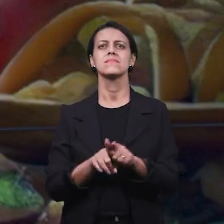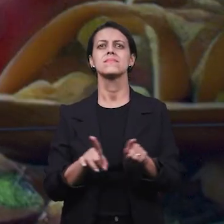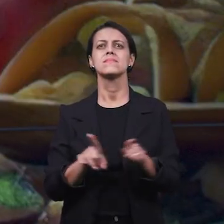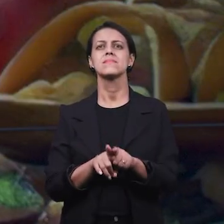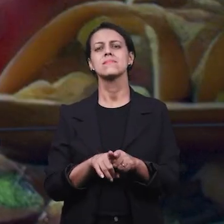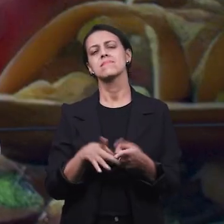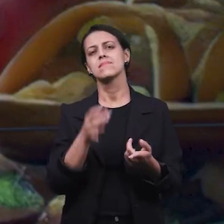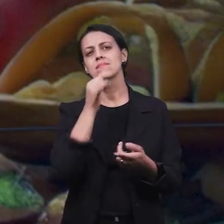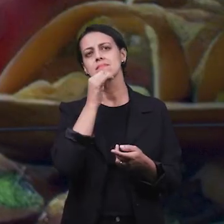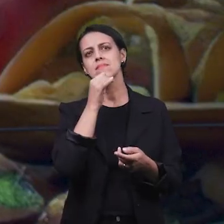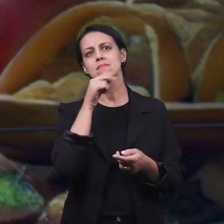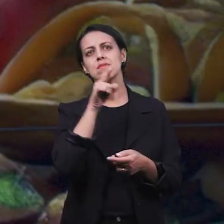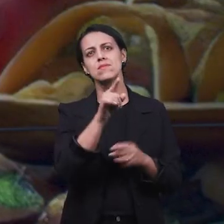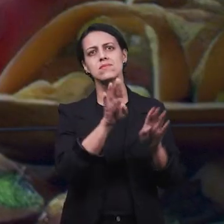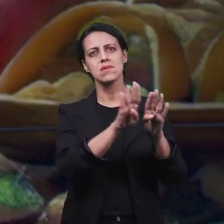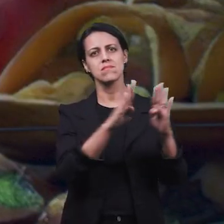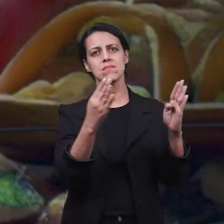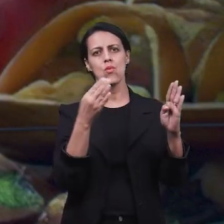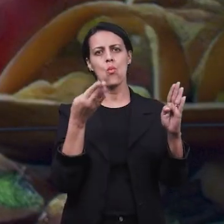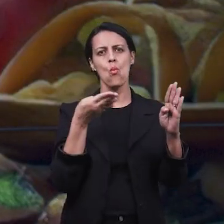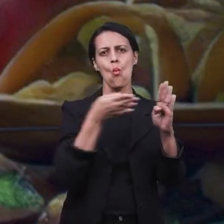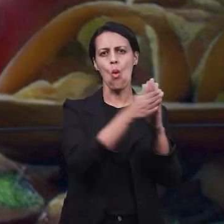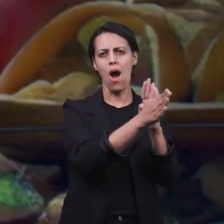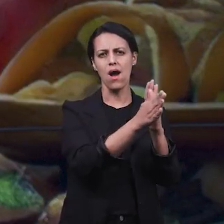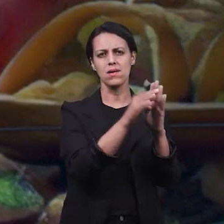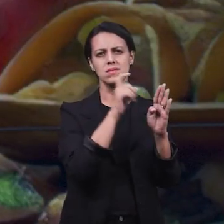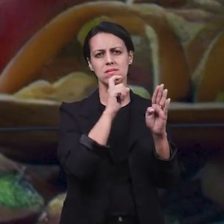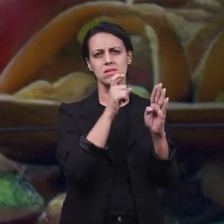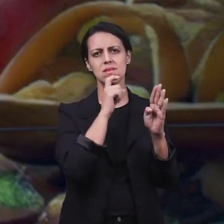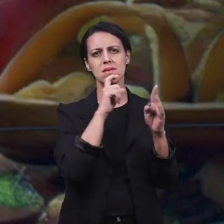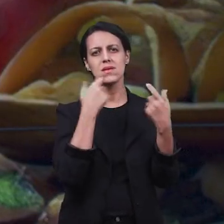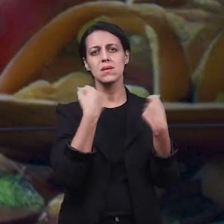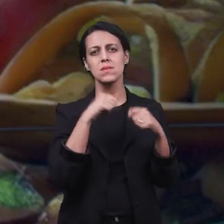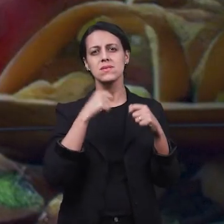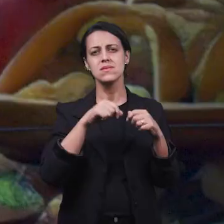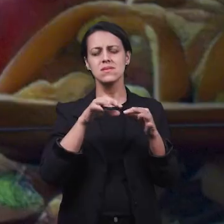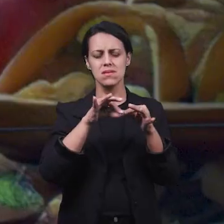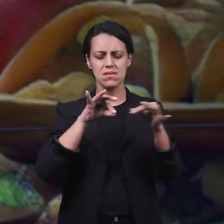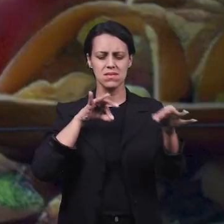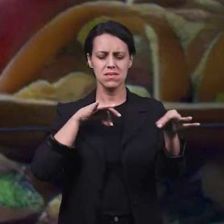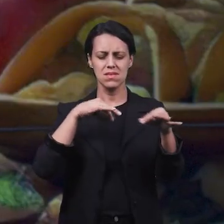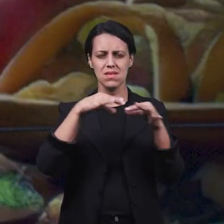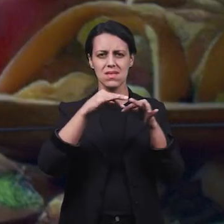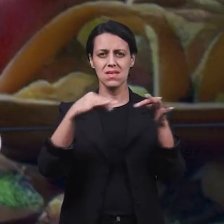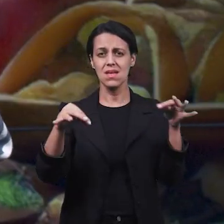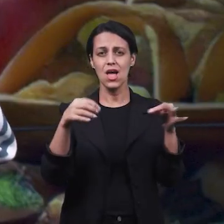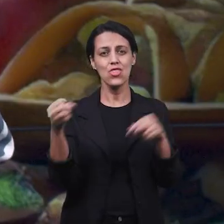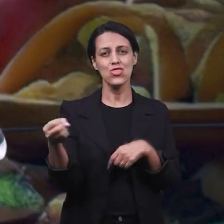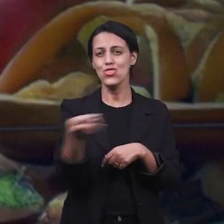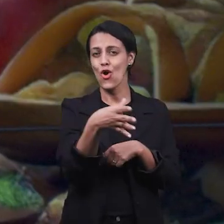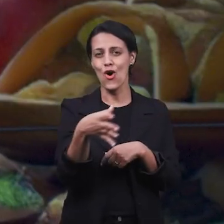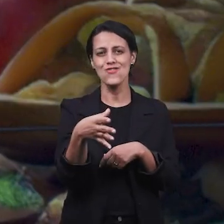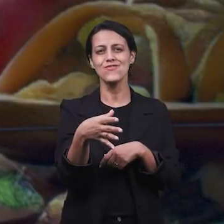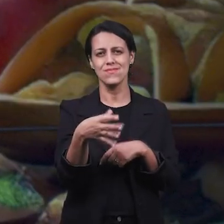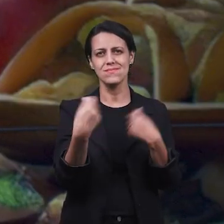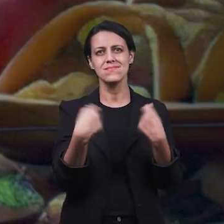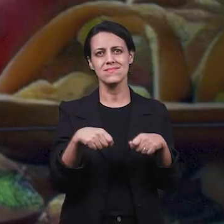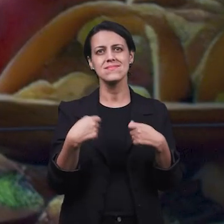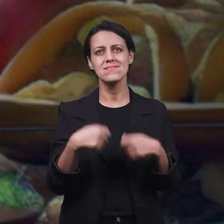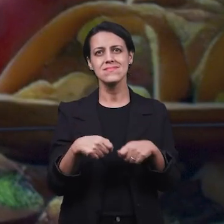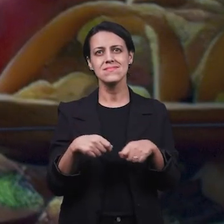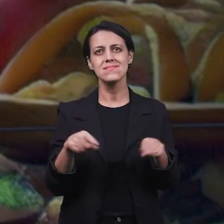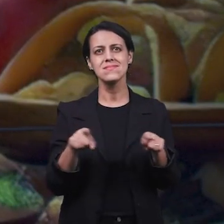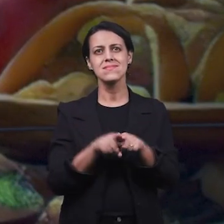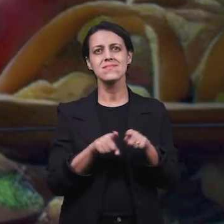Para guardar os alimentos na geladeira, o ideal é usar sacos transparentes virgens. Passe um pano úmido